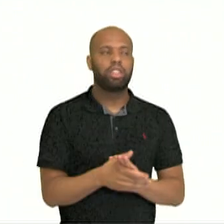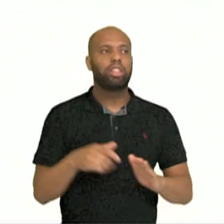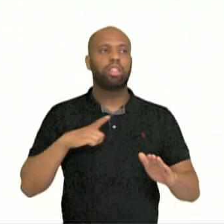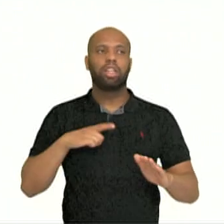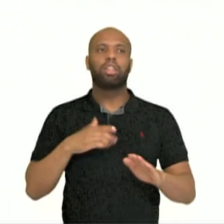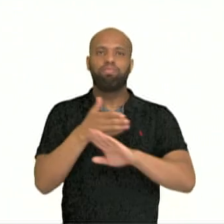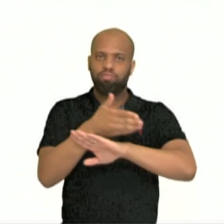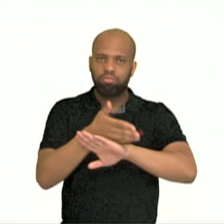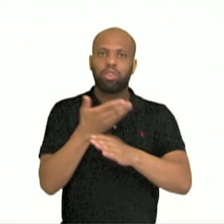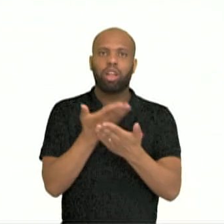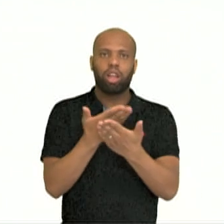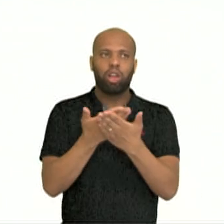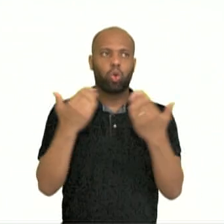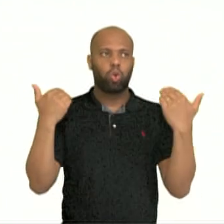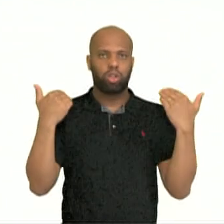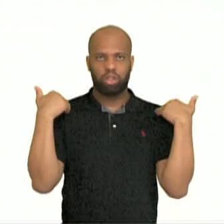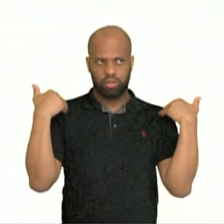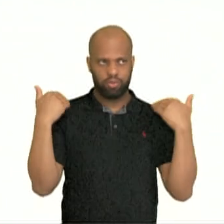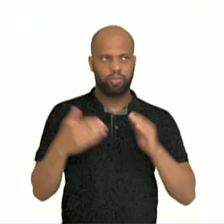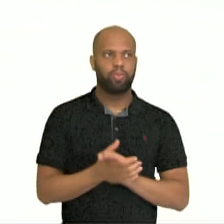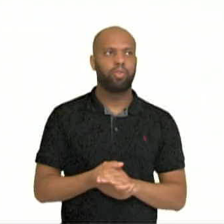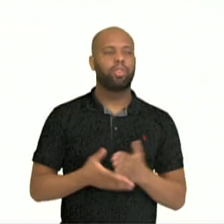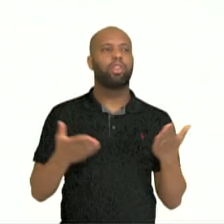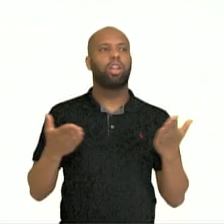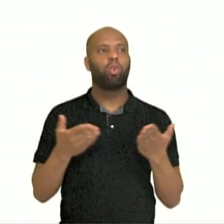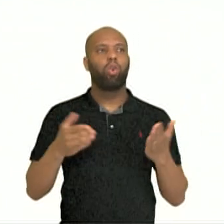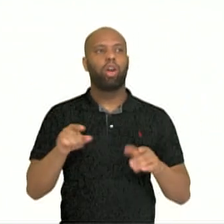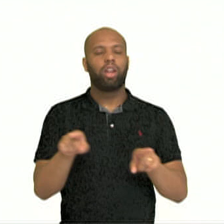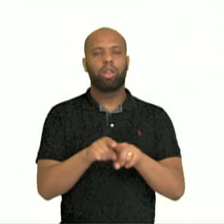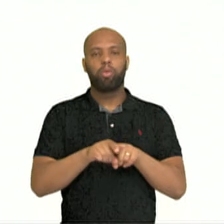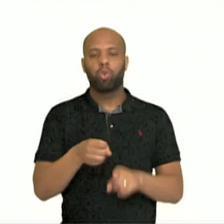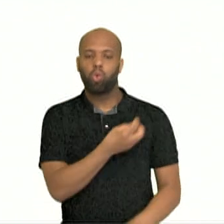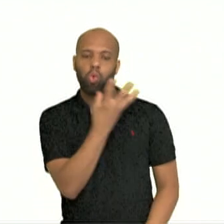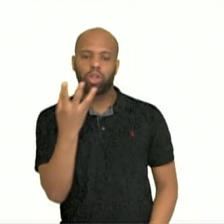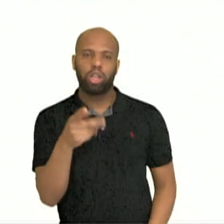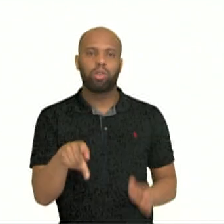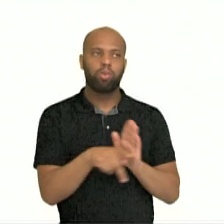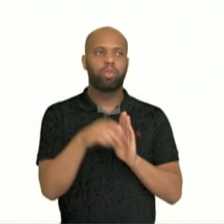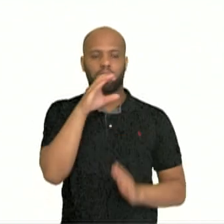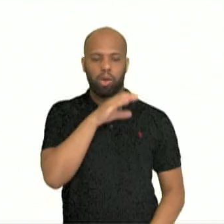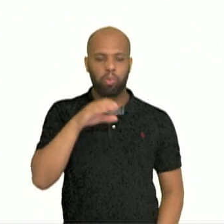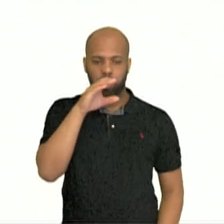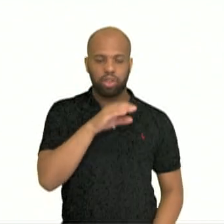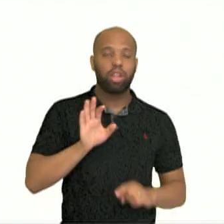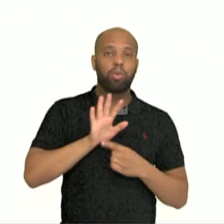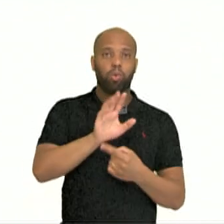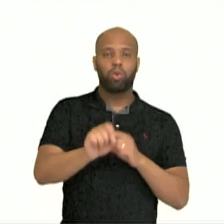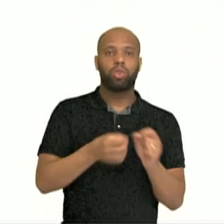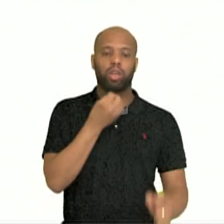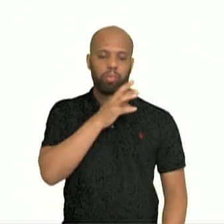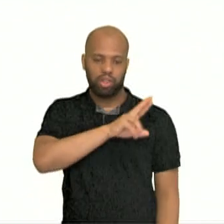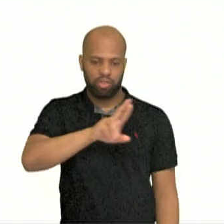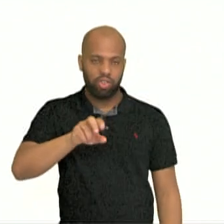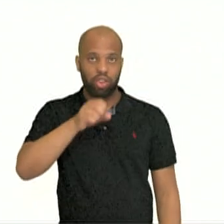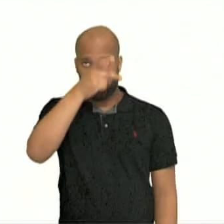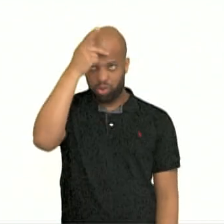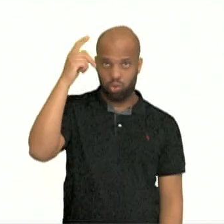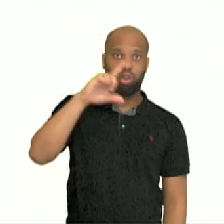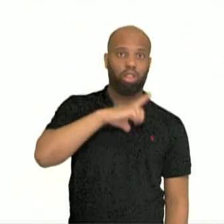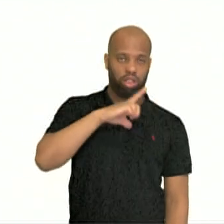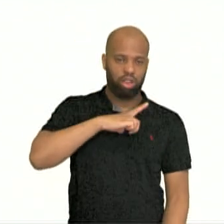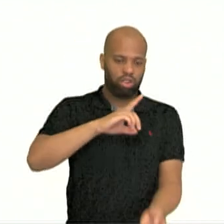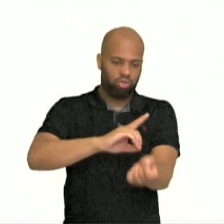de educação física. A contagem de carboidratos se mostra muito benéfica para quem tem